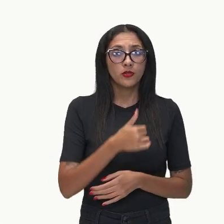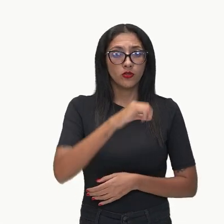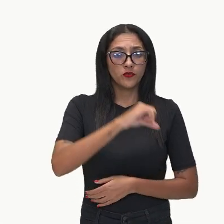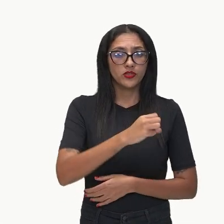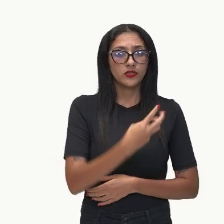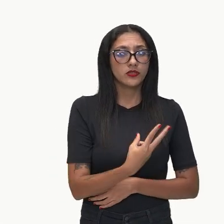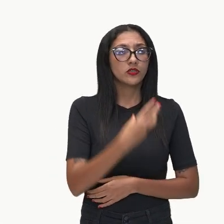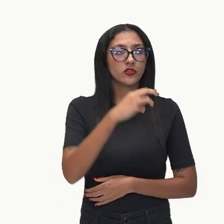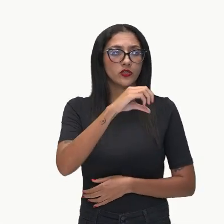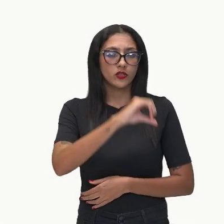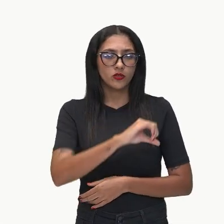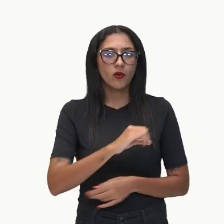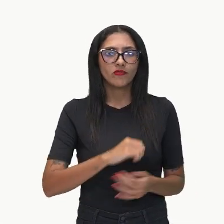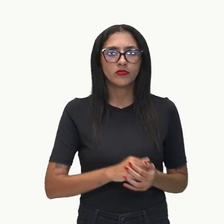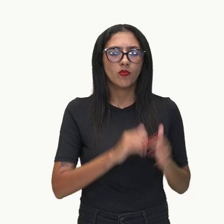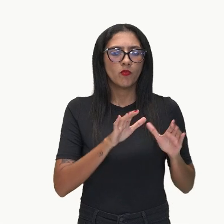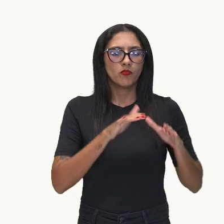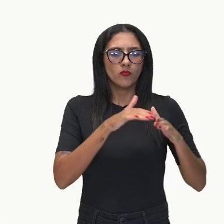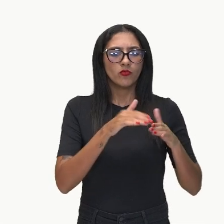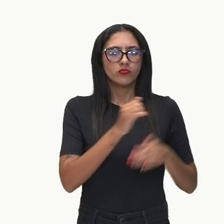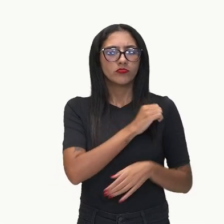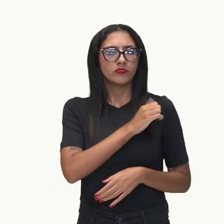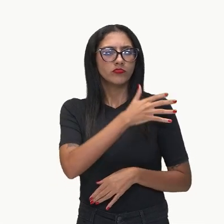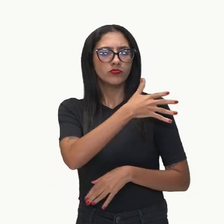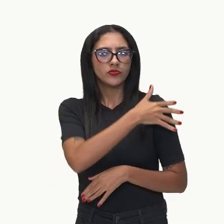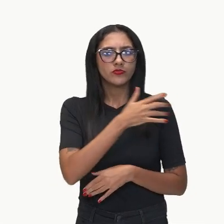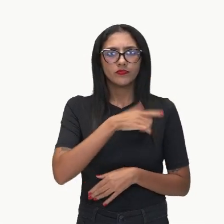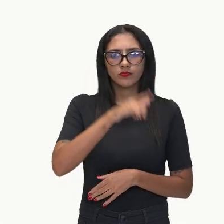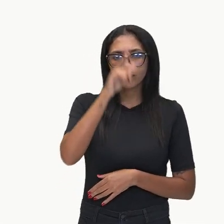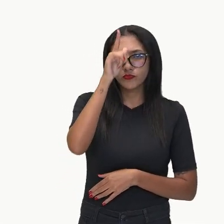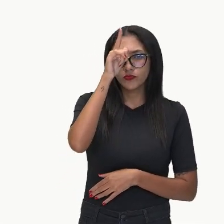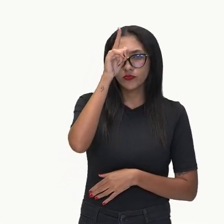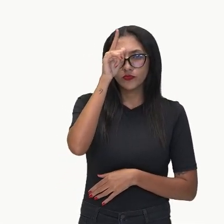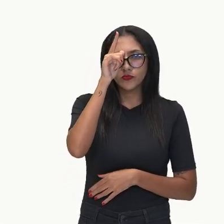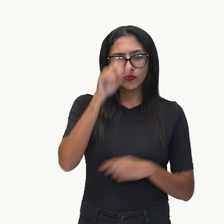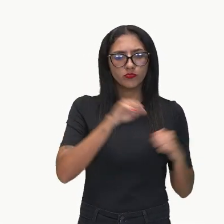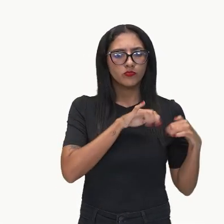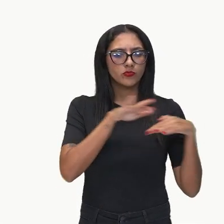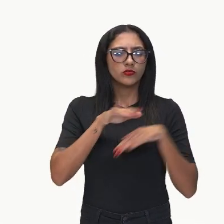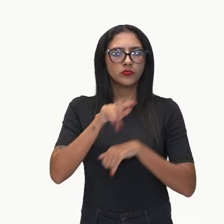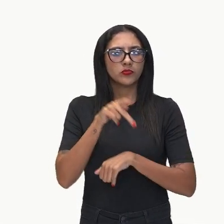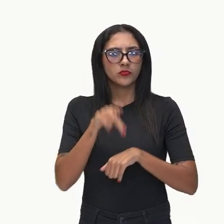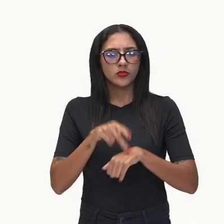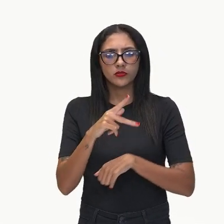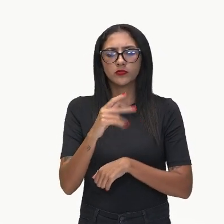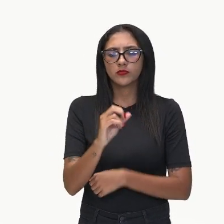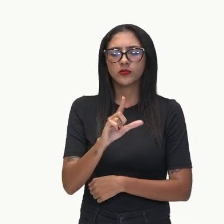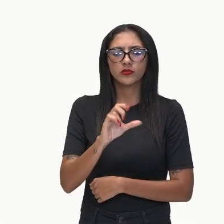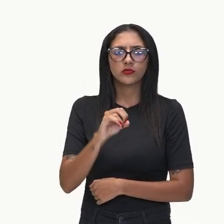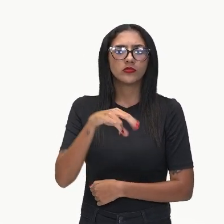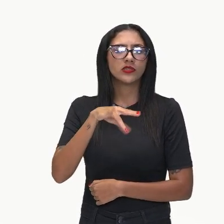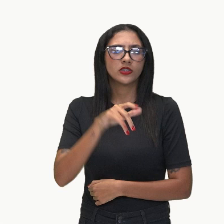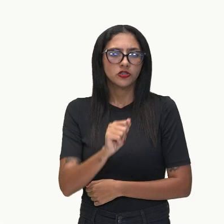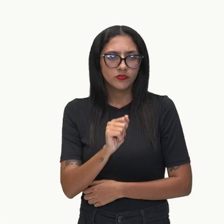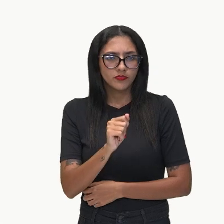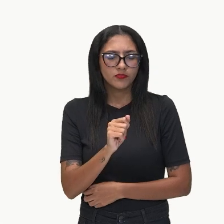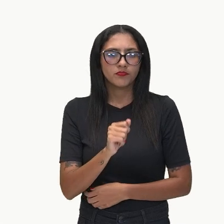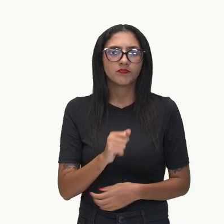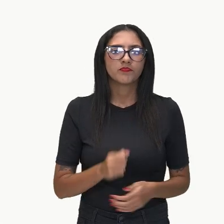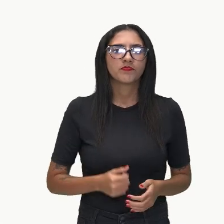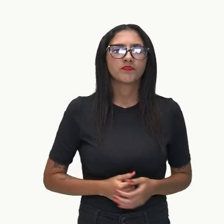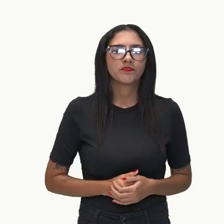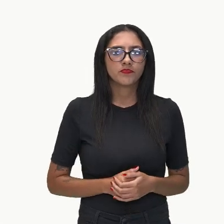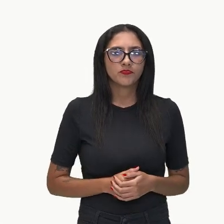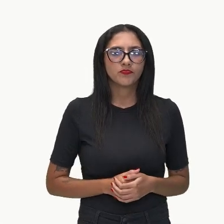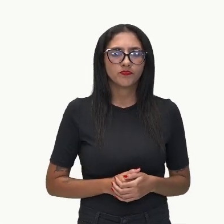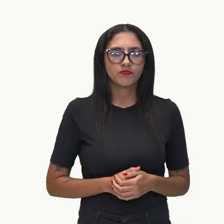1939, o exército alemão invadiu a Polônia. Então o exército alemão invade a Polônia, isso